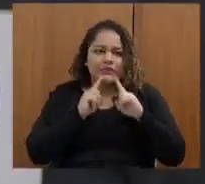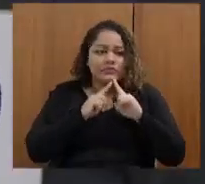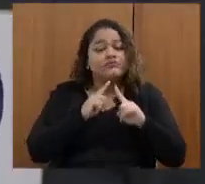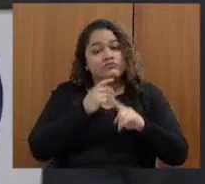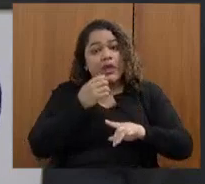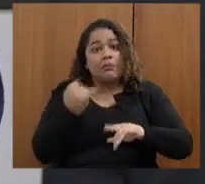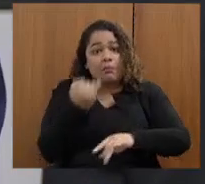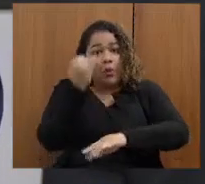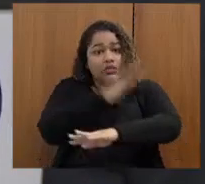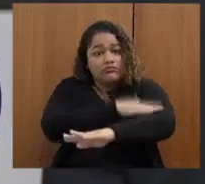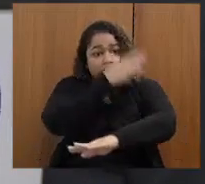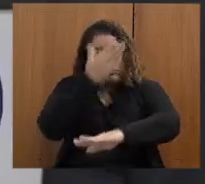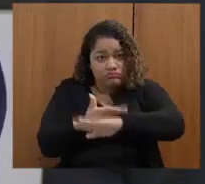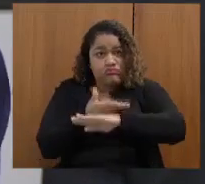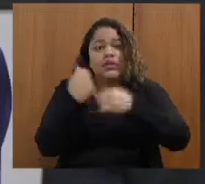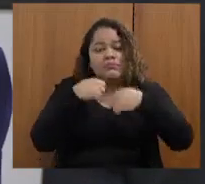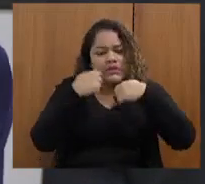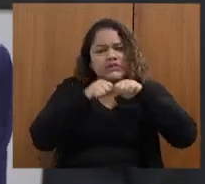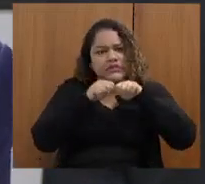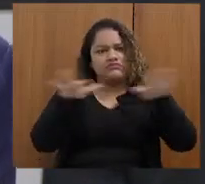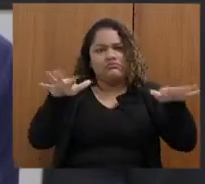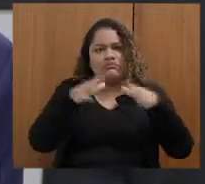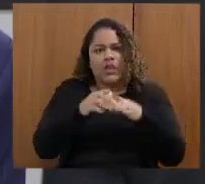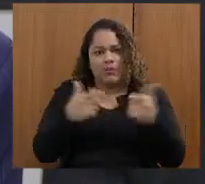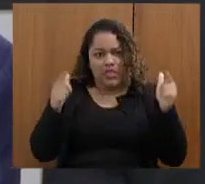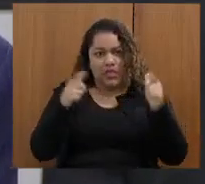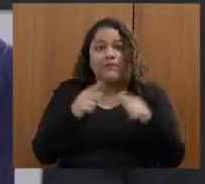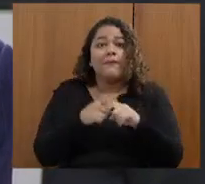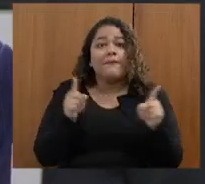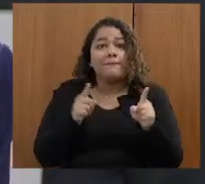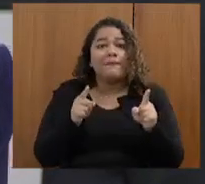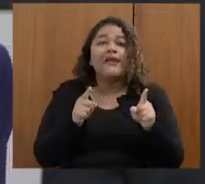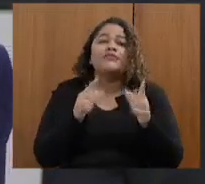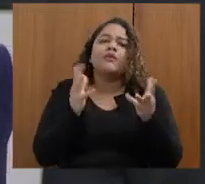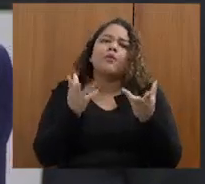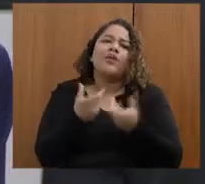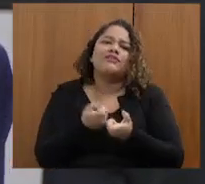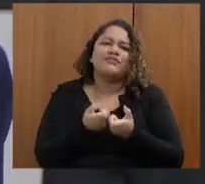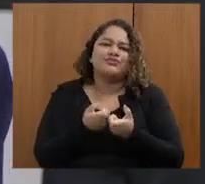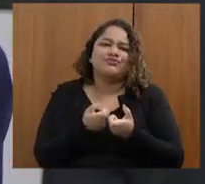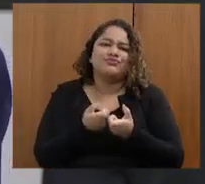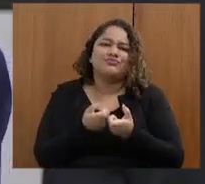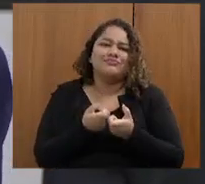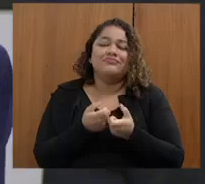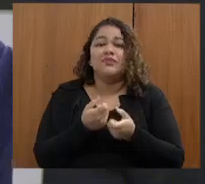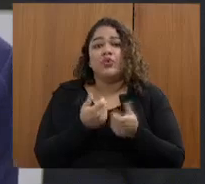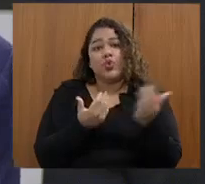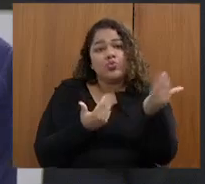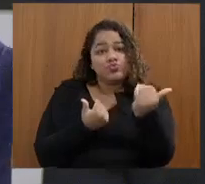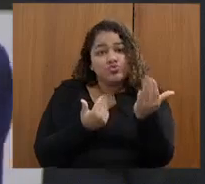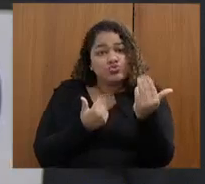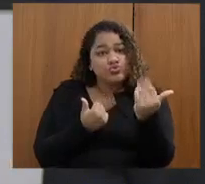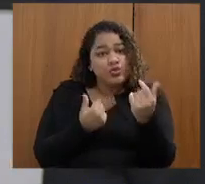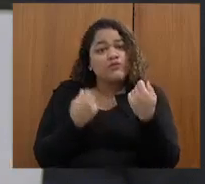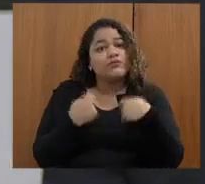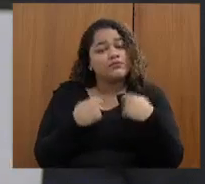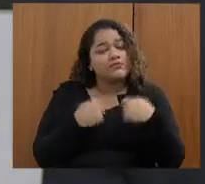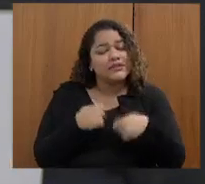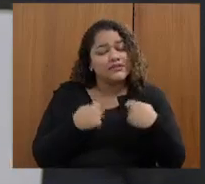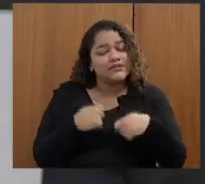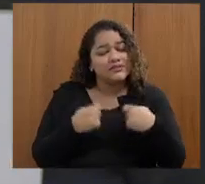ter precisa ter ampliar mas integral com qualidade a criança tem o jovem ali o adolescente ele tem que ter